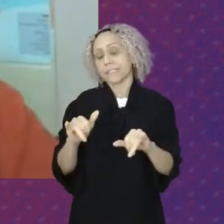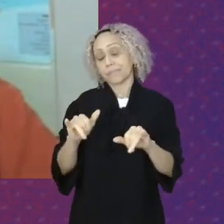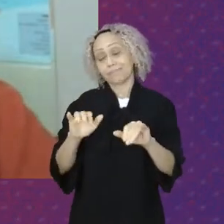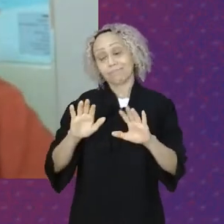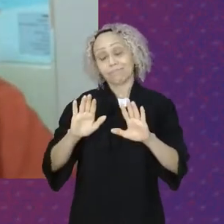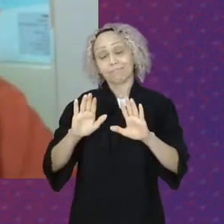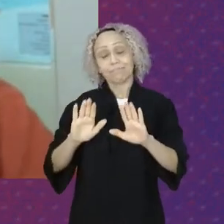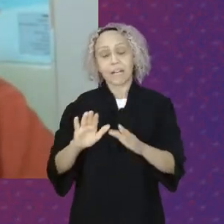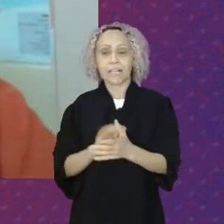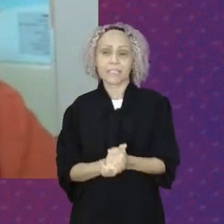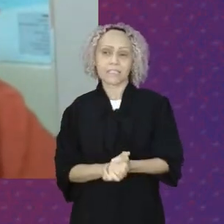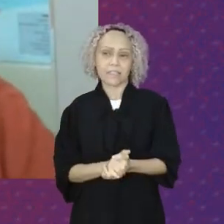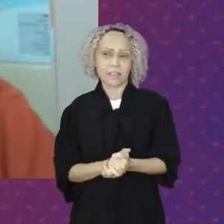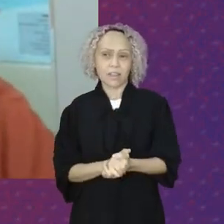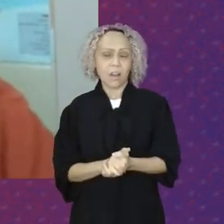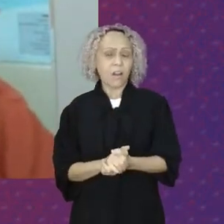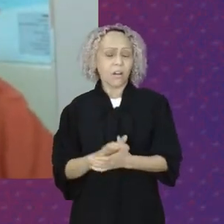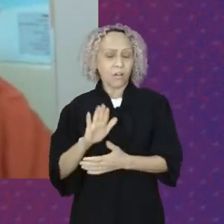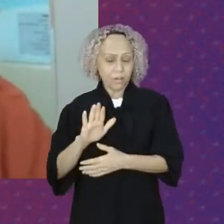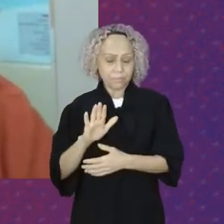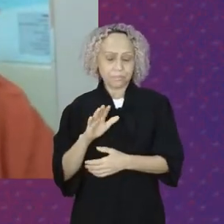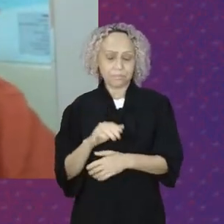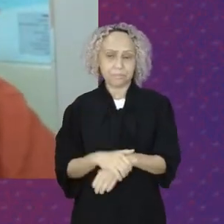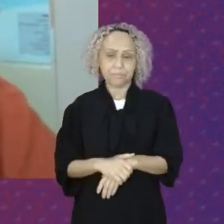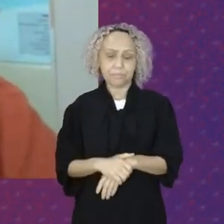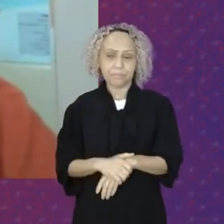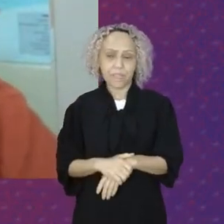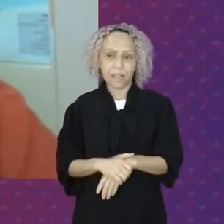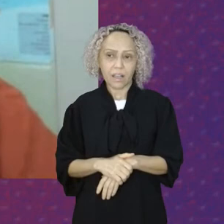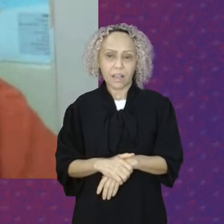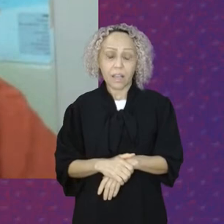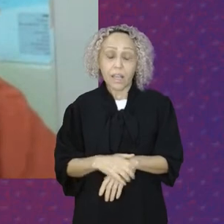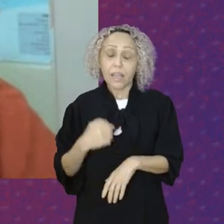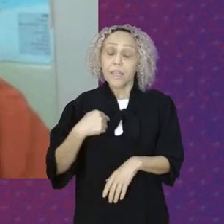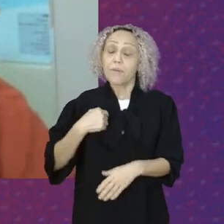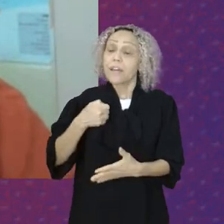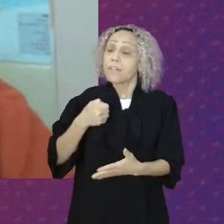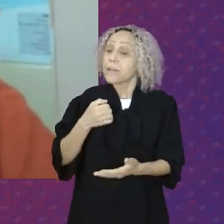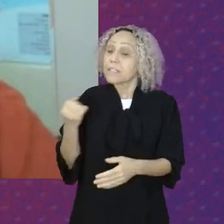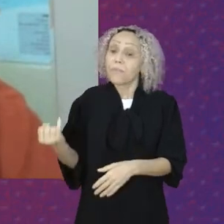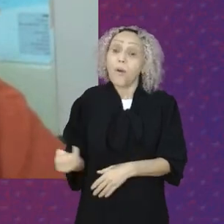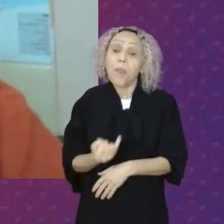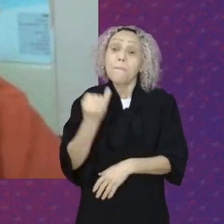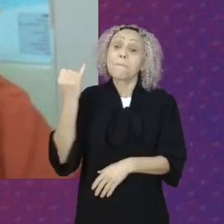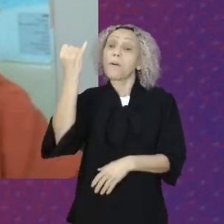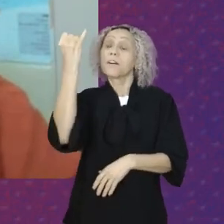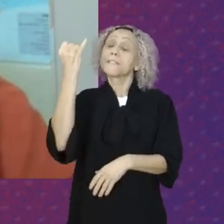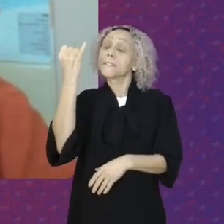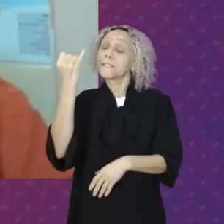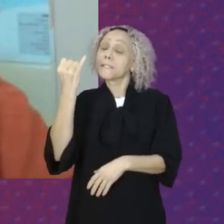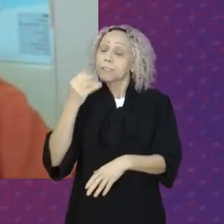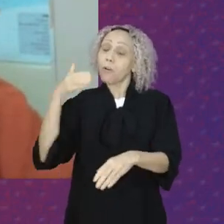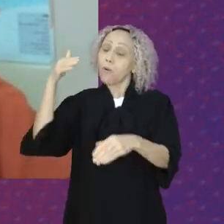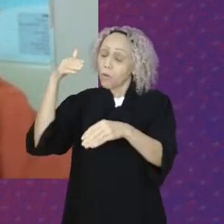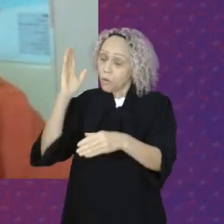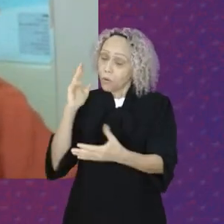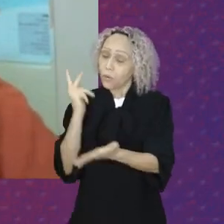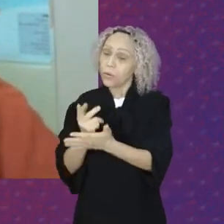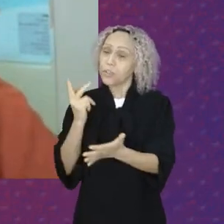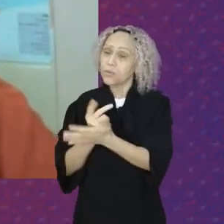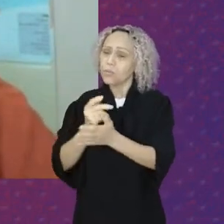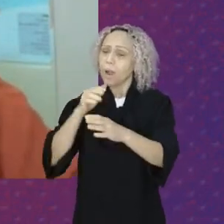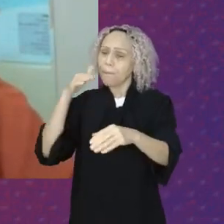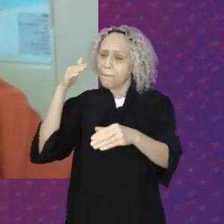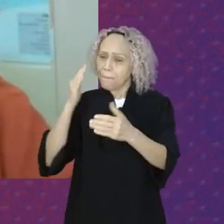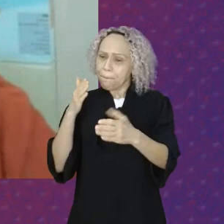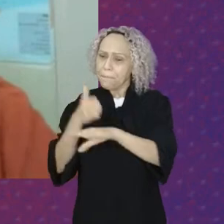foi fundamental para eu cuidar melhor do meu filho, porque eu me via obrigada a ter que levantar, a ter que me arrumar,